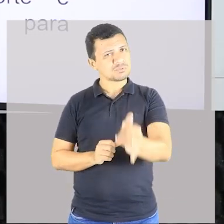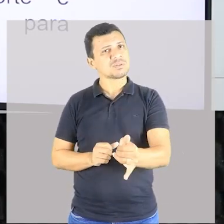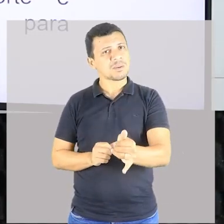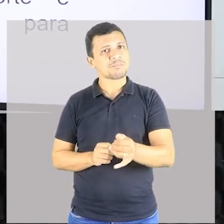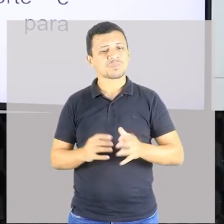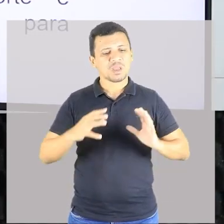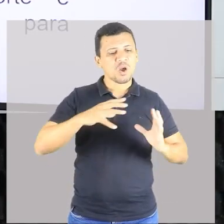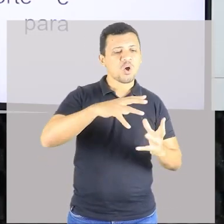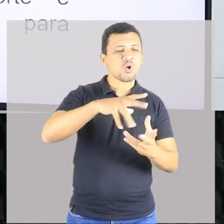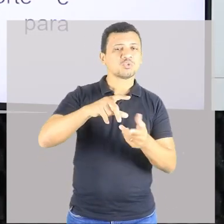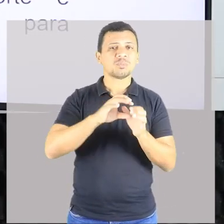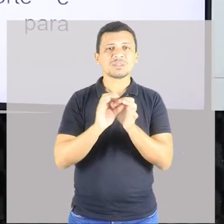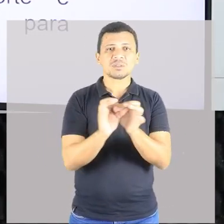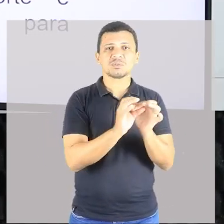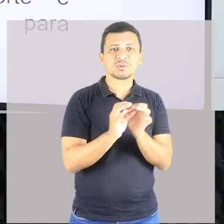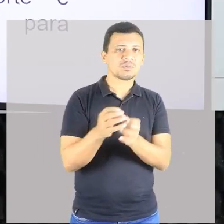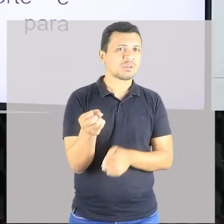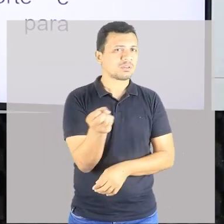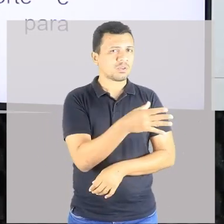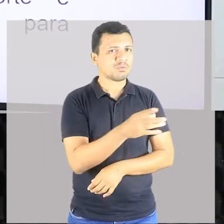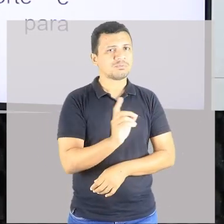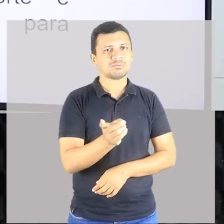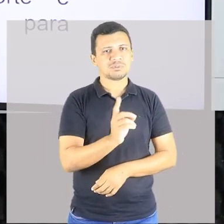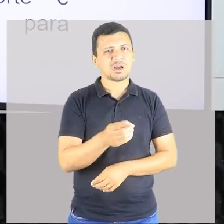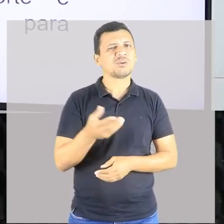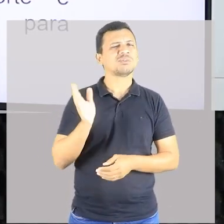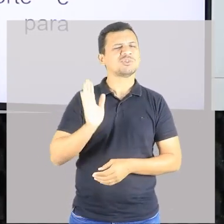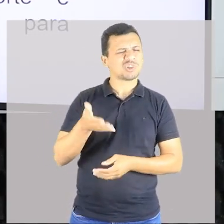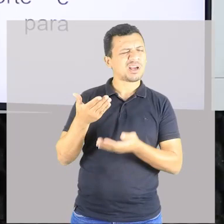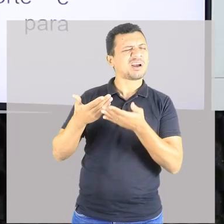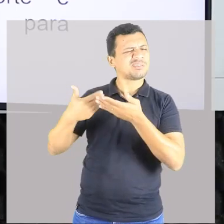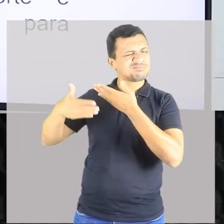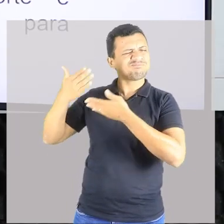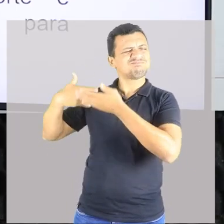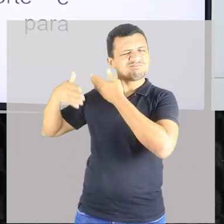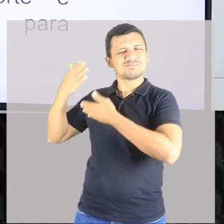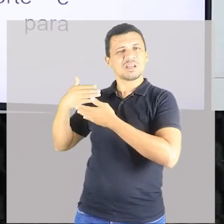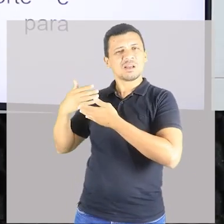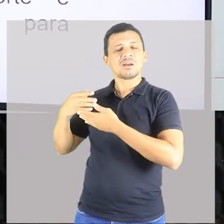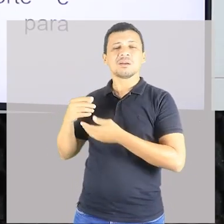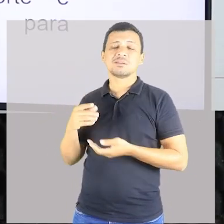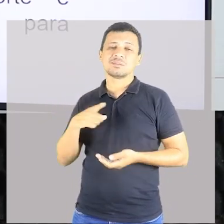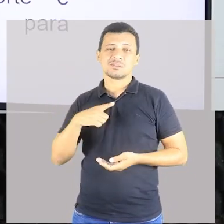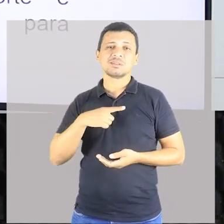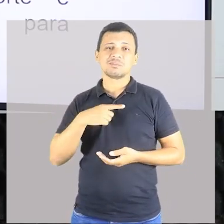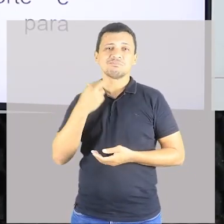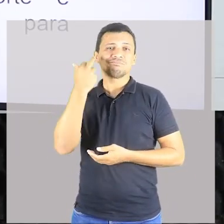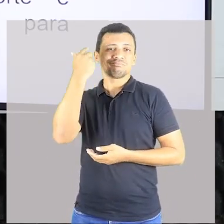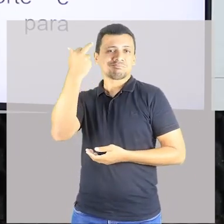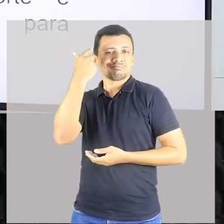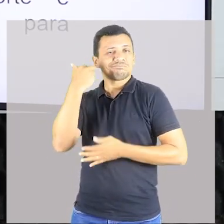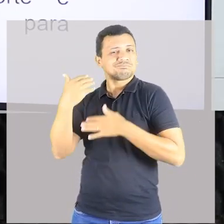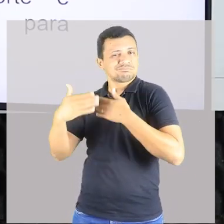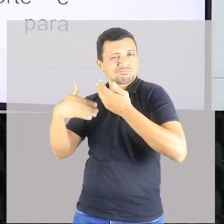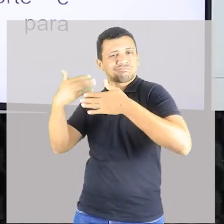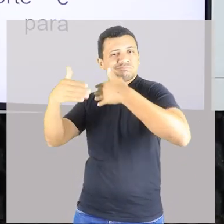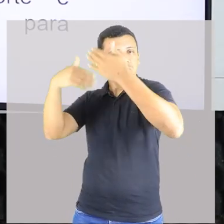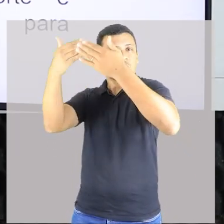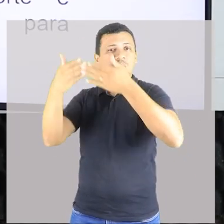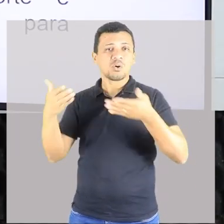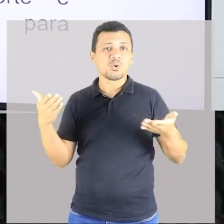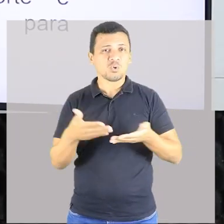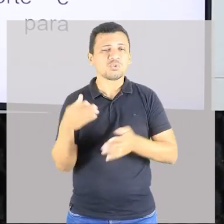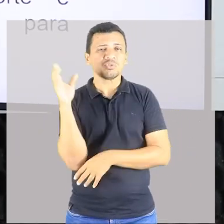de globalização não é um processo recente, ele é um processo antigo, que evoluiu ao longo da história e que hoje está cada vez